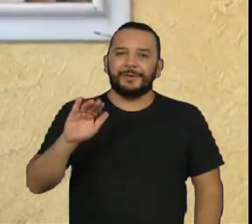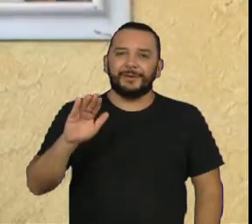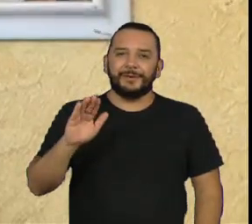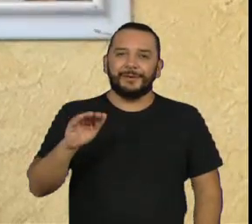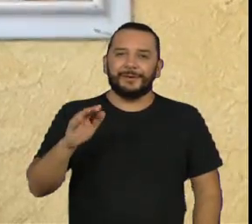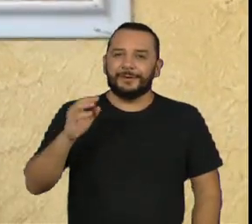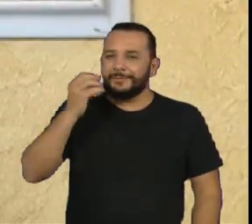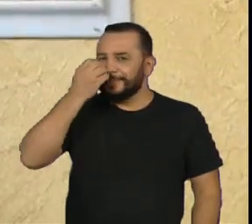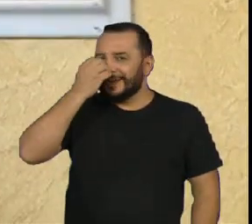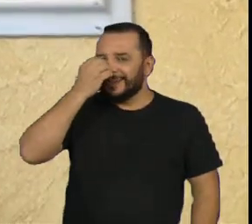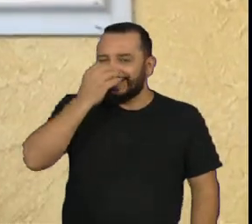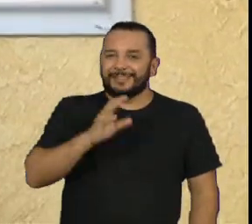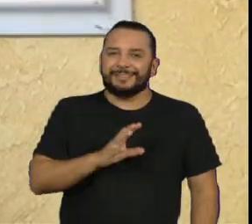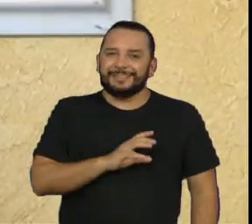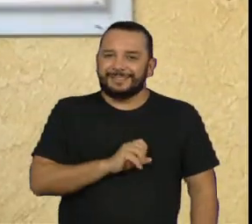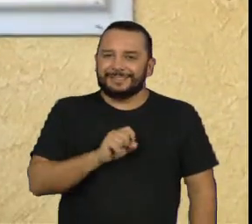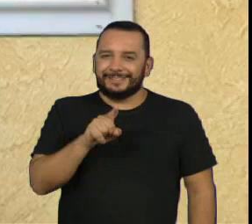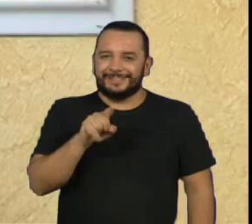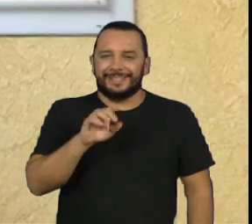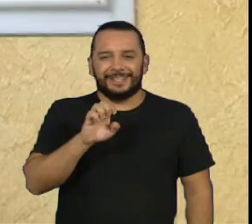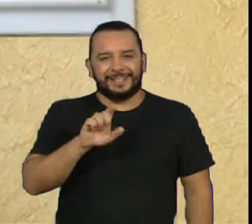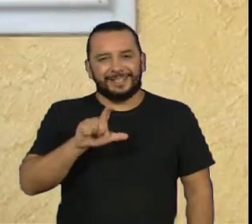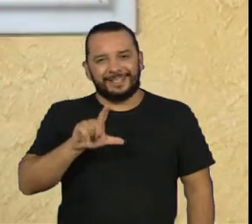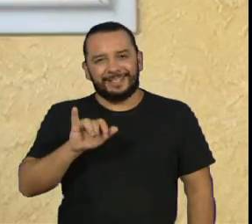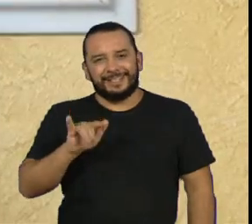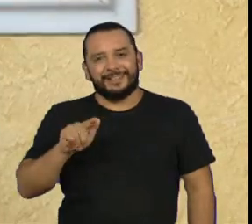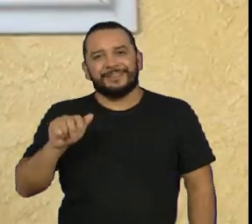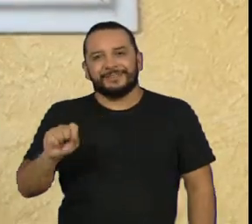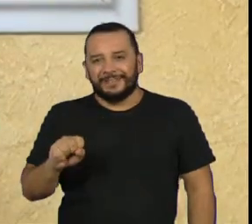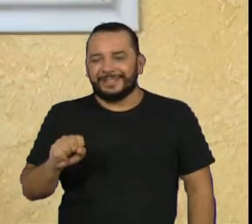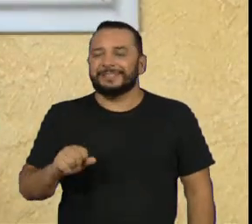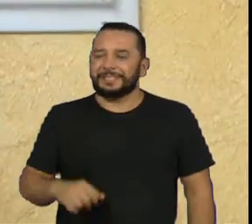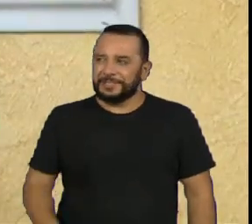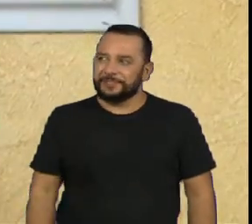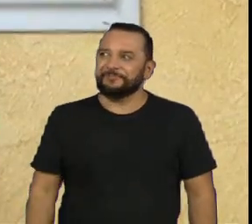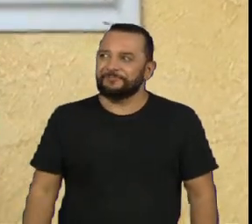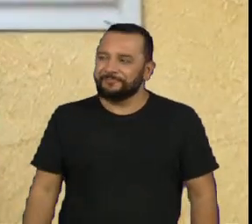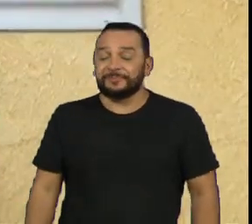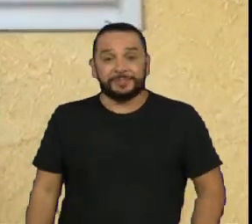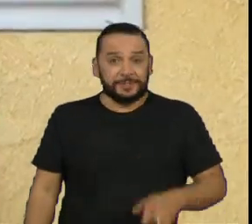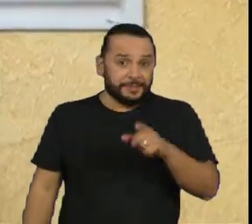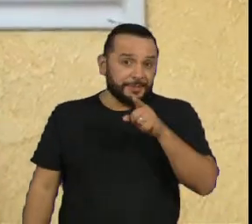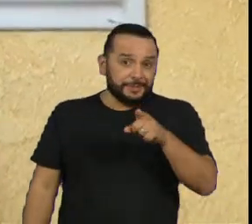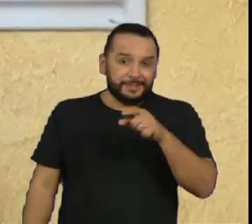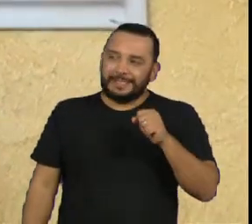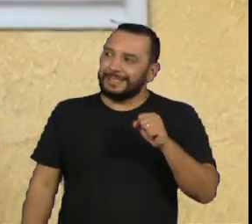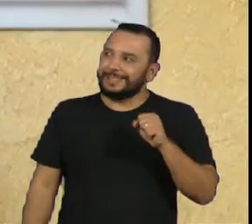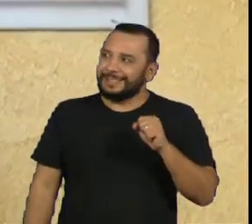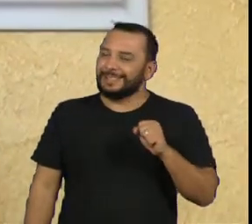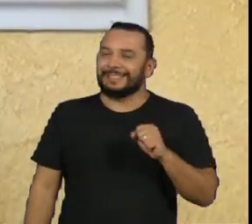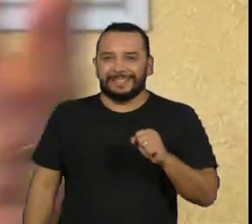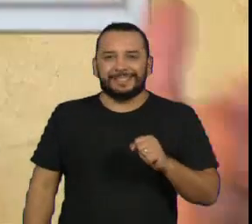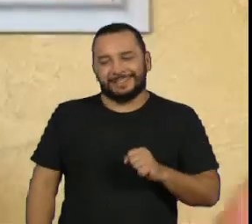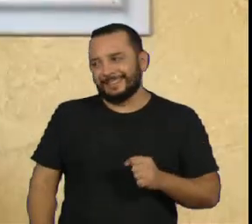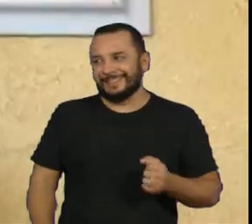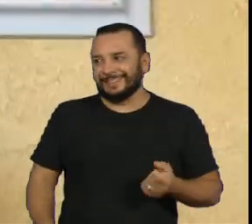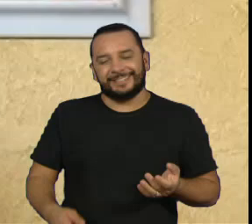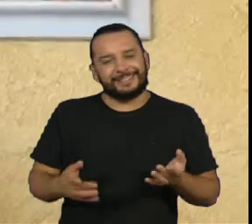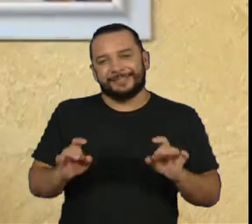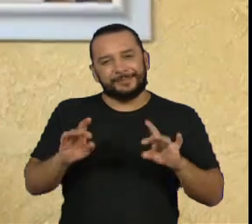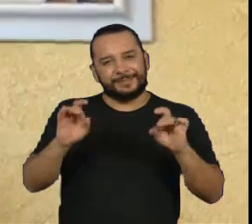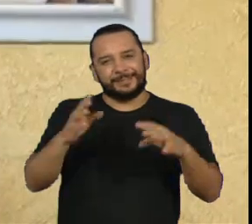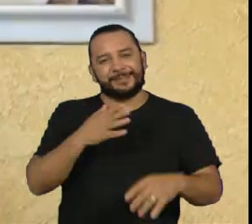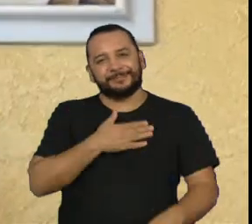Ô palhaço querido, Elifas Andreato. Eu falar do Elifas para mim é